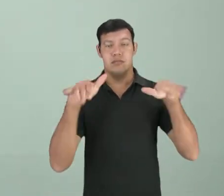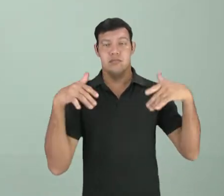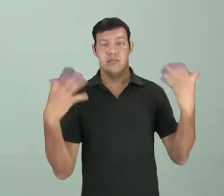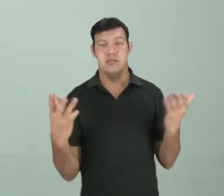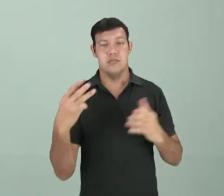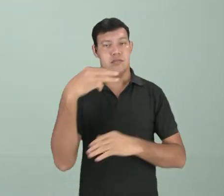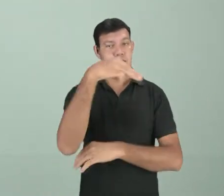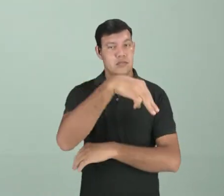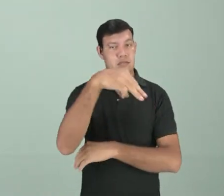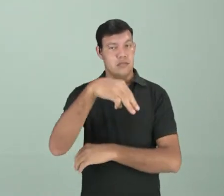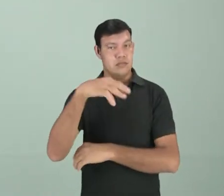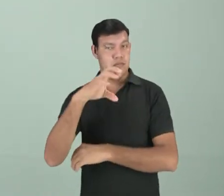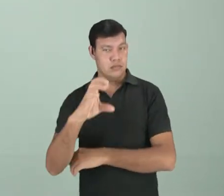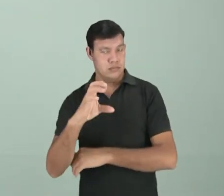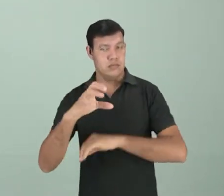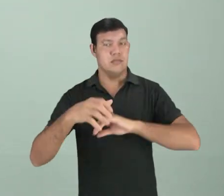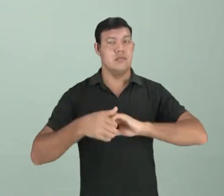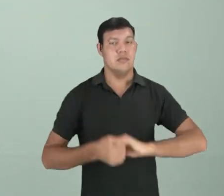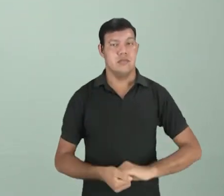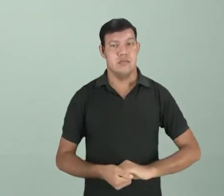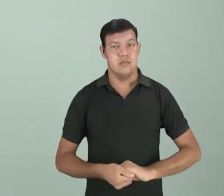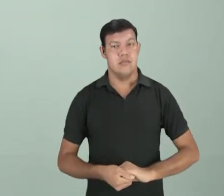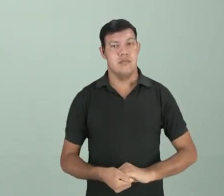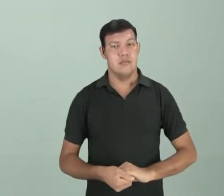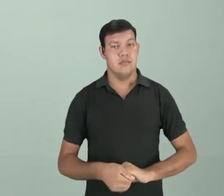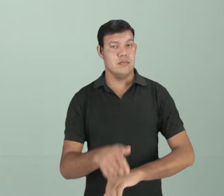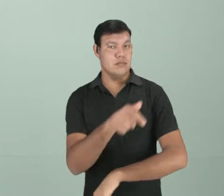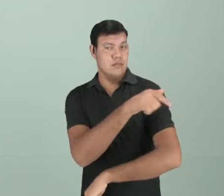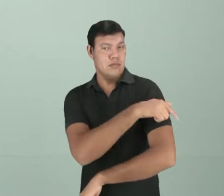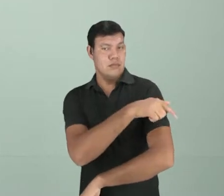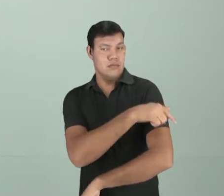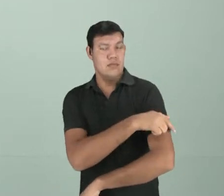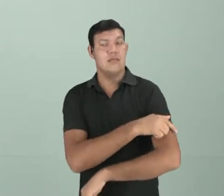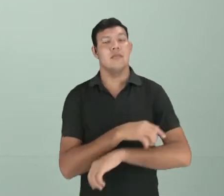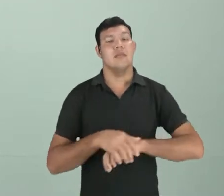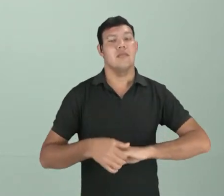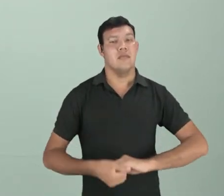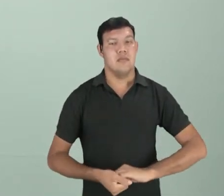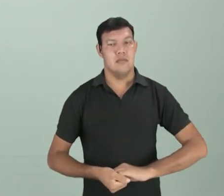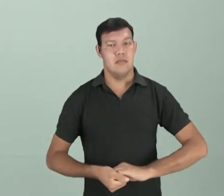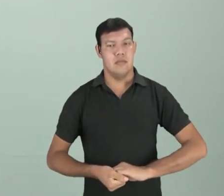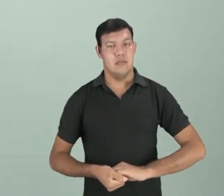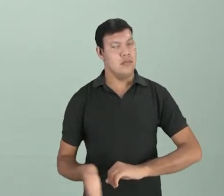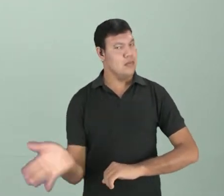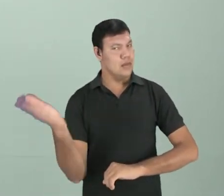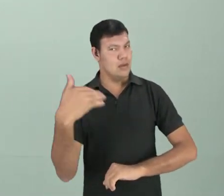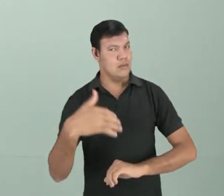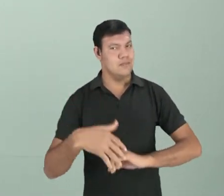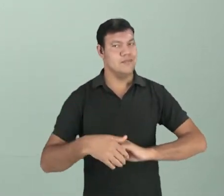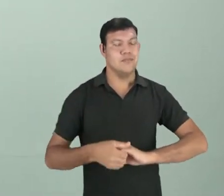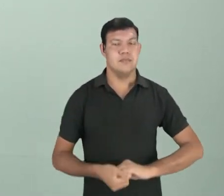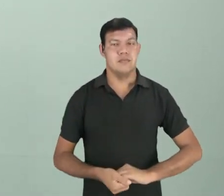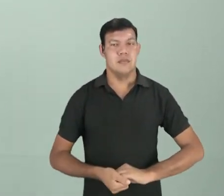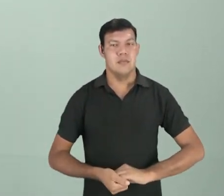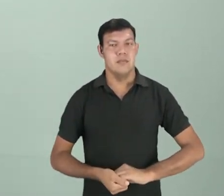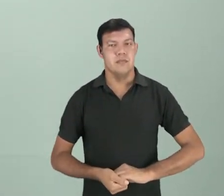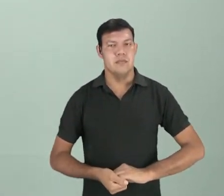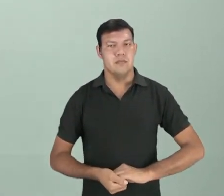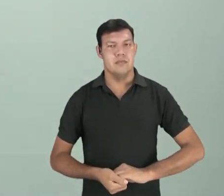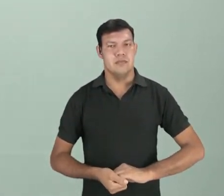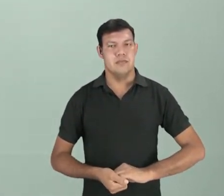mínimo múltiplo comum, MMC, do sétimo ano do ensino fundamental. Vamos lá?